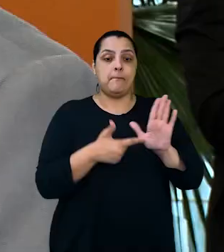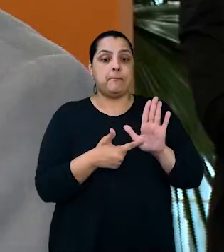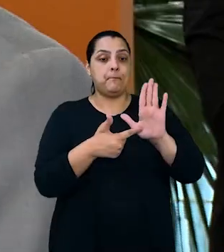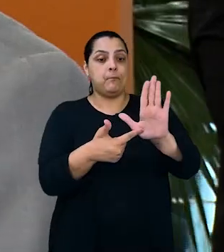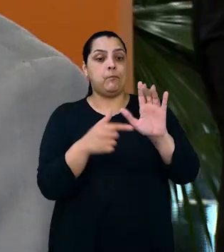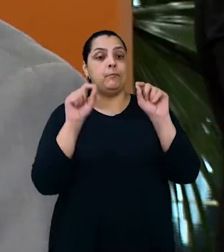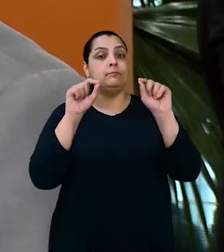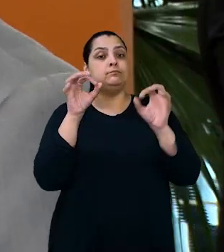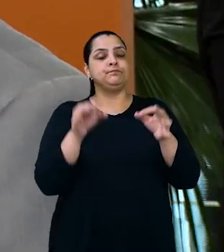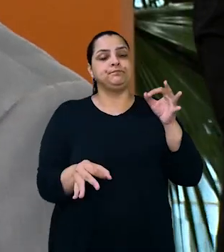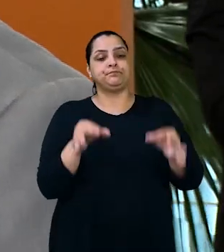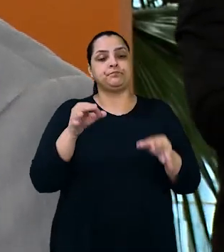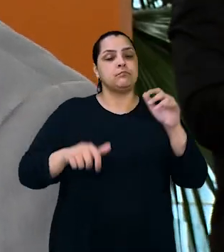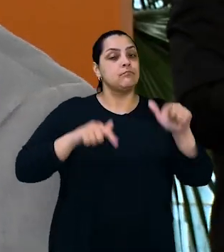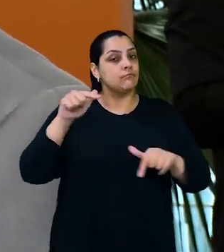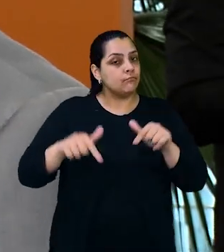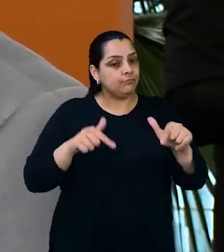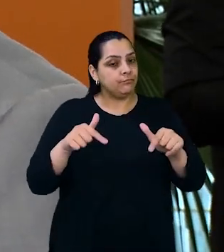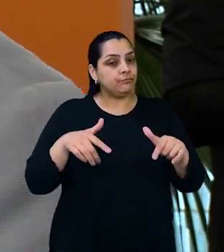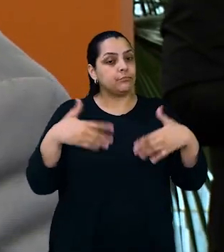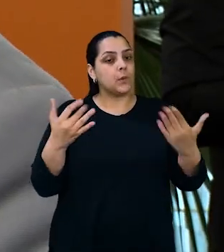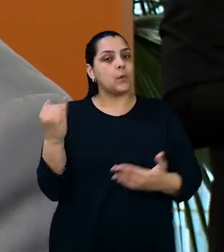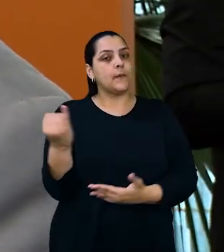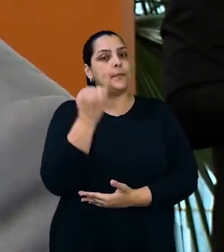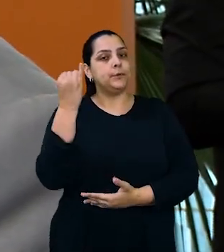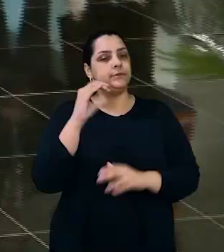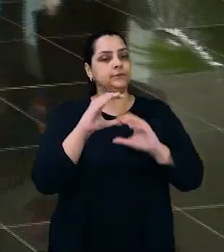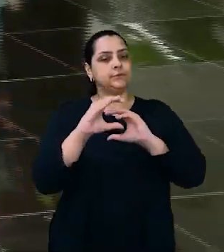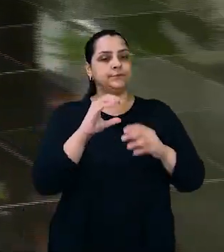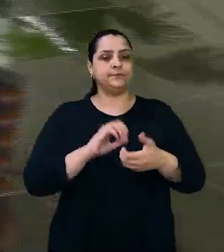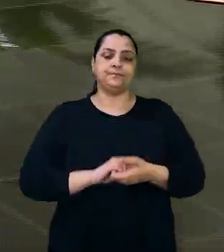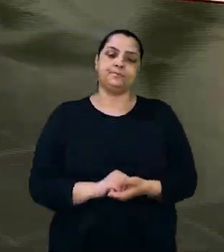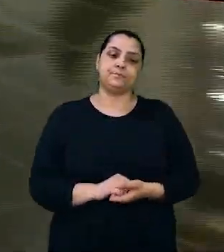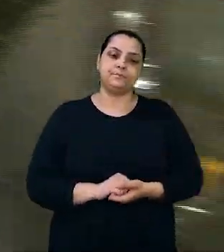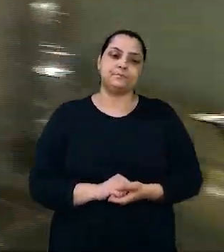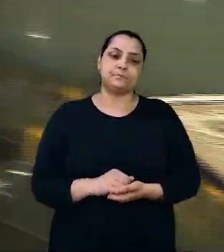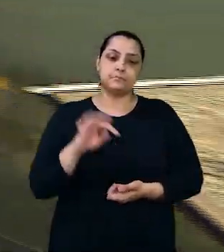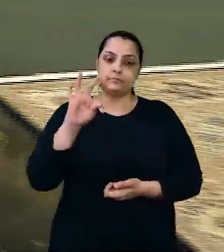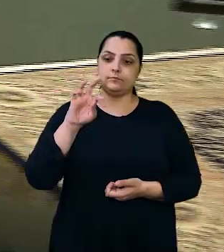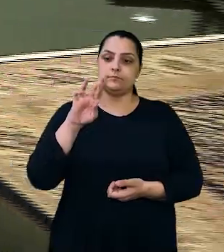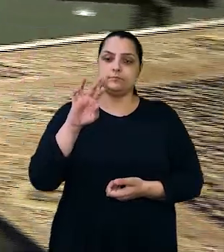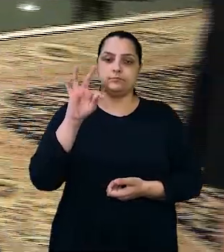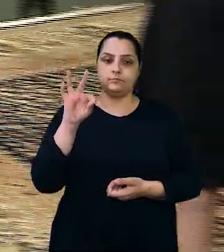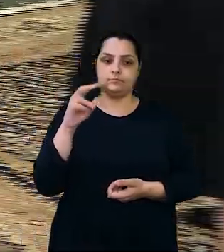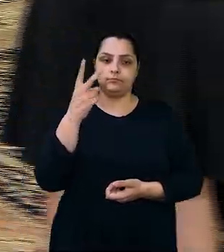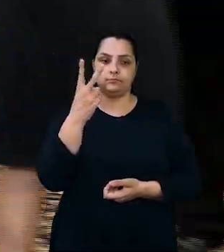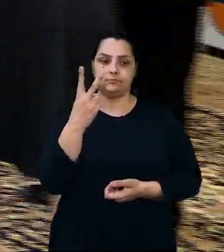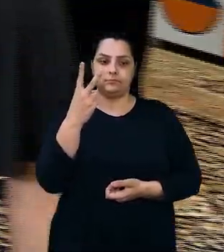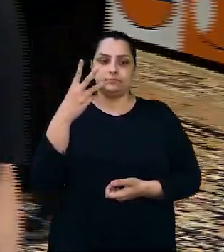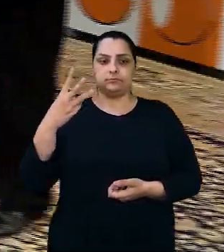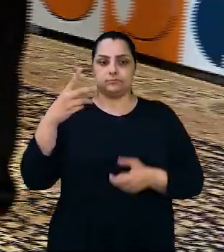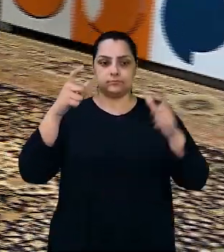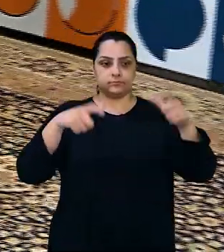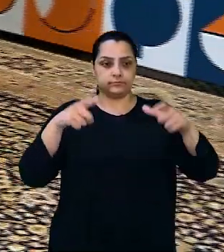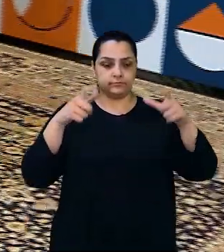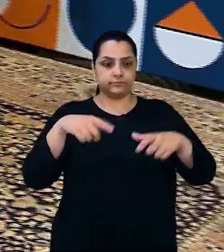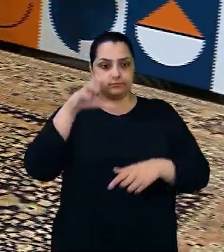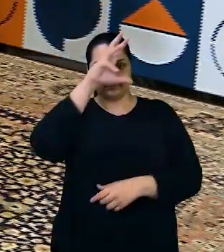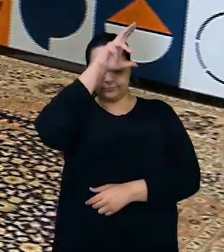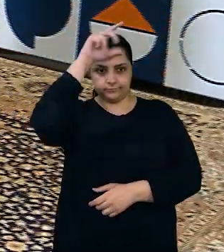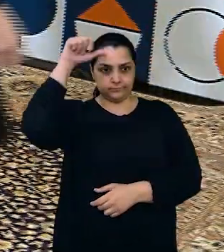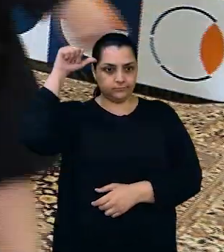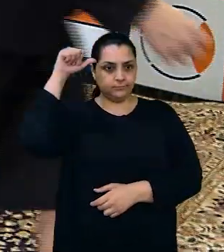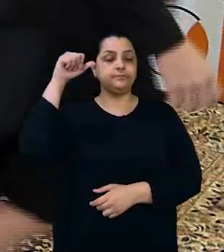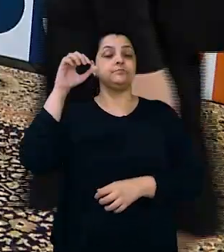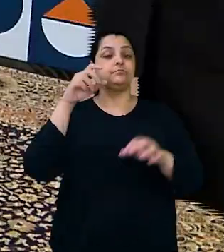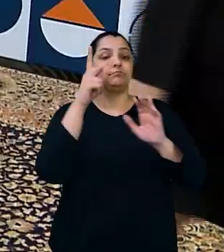o que é a Justiça do Trabalho e qual a importância da comunicação. O Tribunal Regional do Trabalho da 23ª Região, em Mato Grosso,